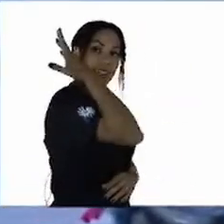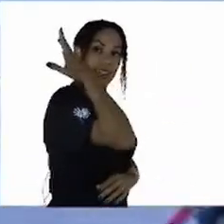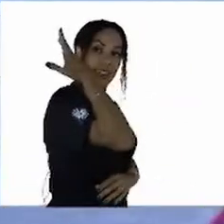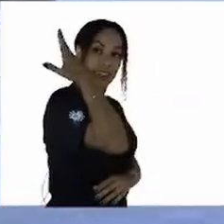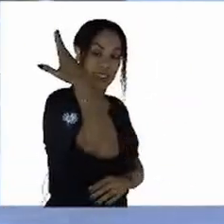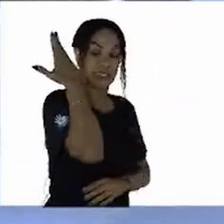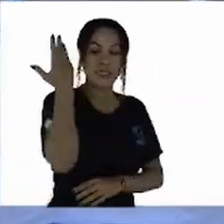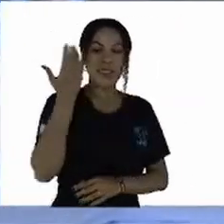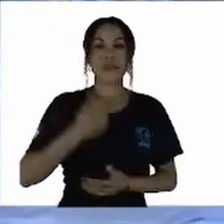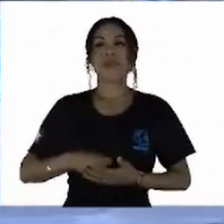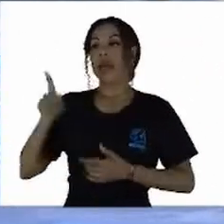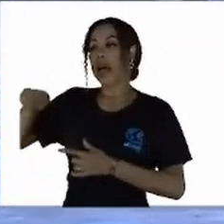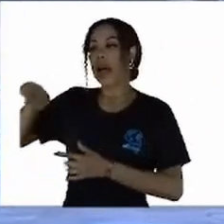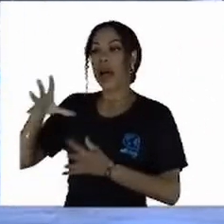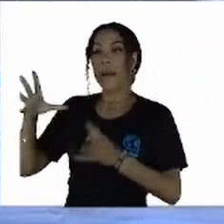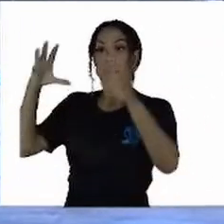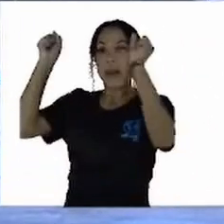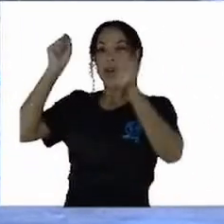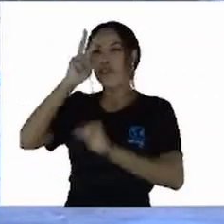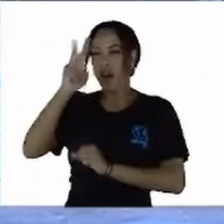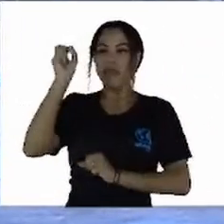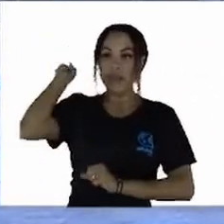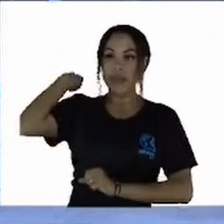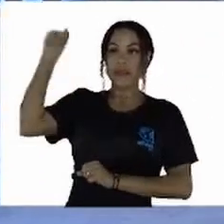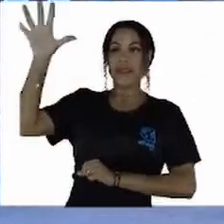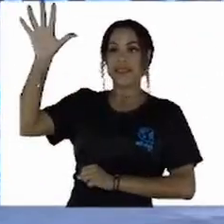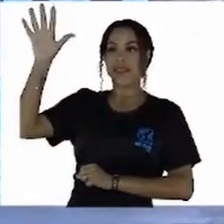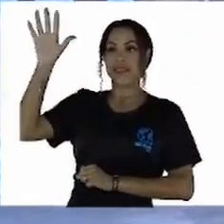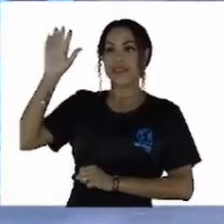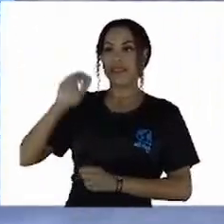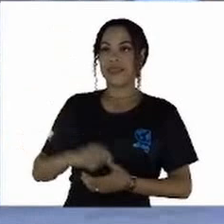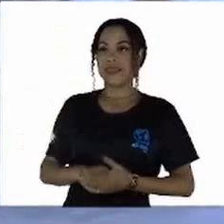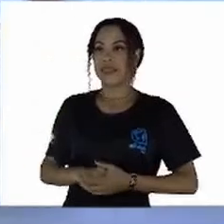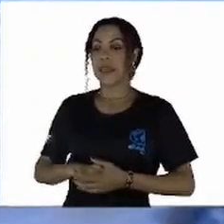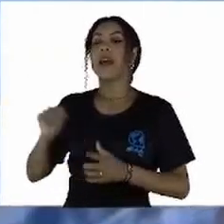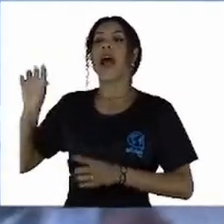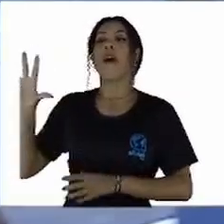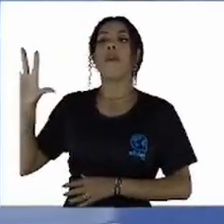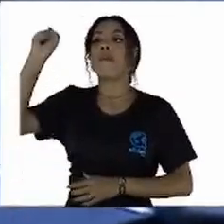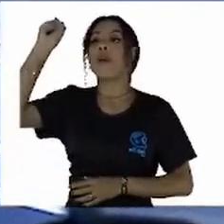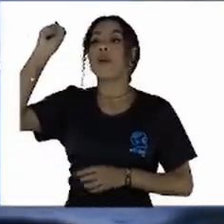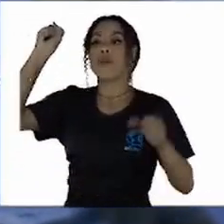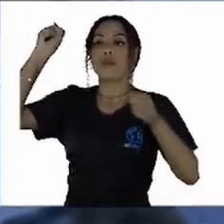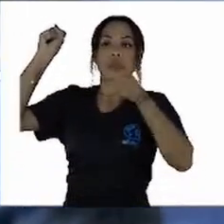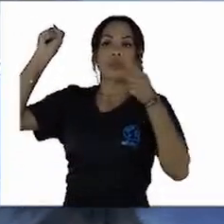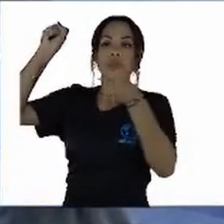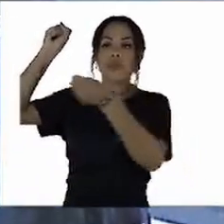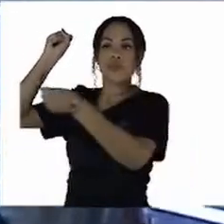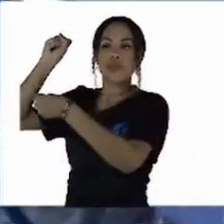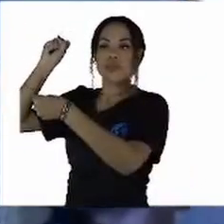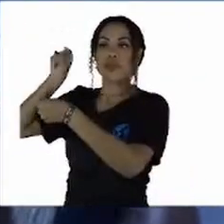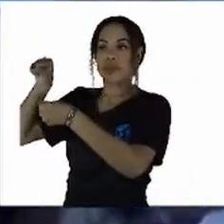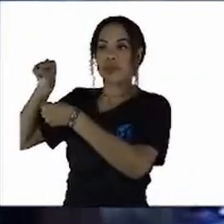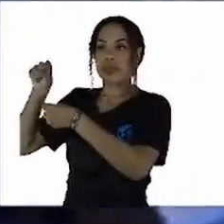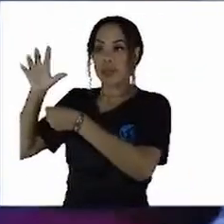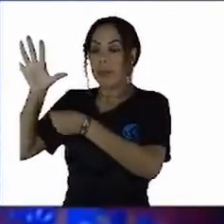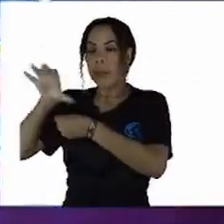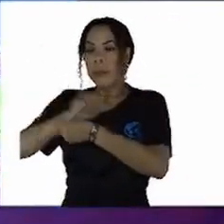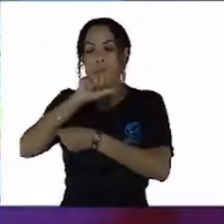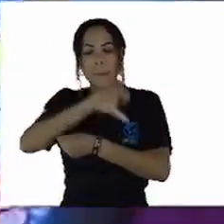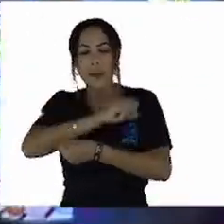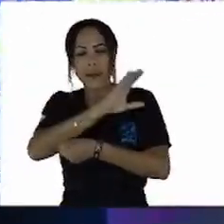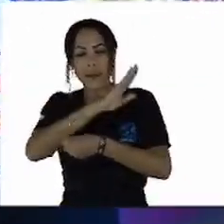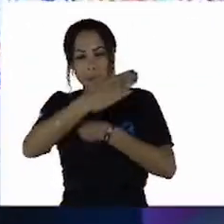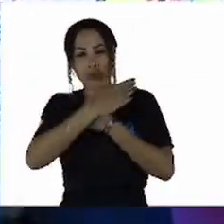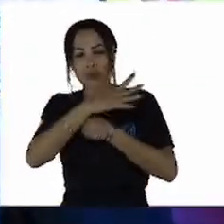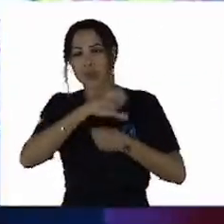Aquela bola que tava contigo. Quem pegar, pegou. Joga com força. Quem pegou aí, por favor. Passa o microfone pra cá, Caroline. Pega aí, gente, o microfone,